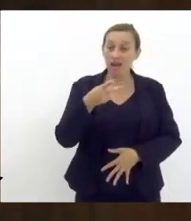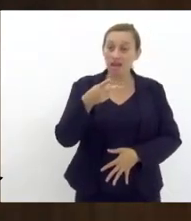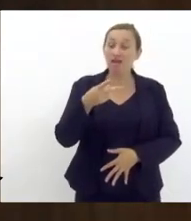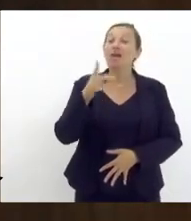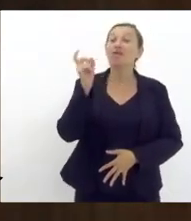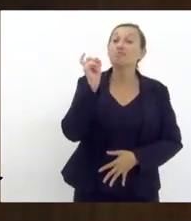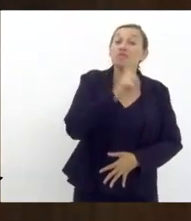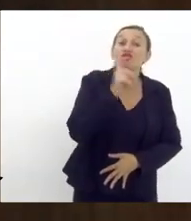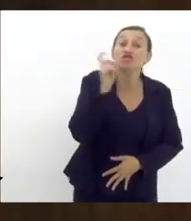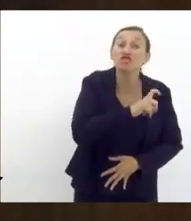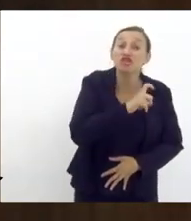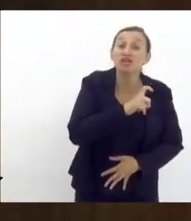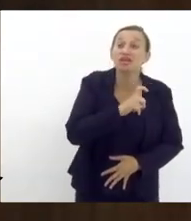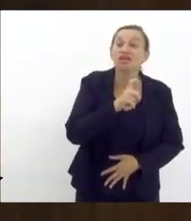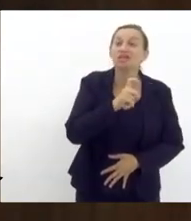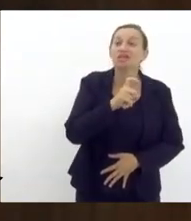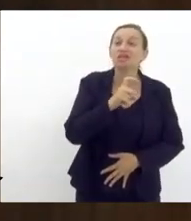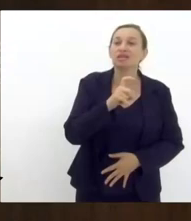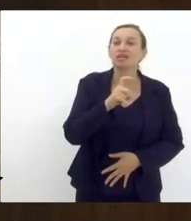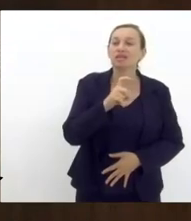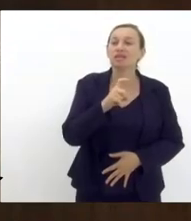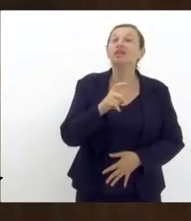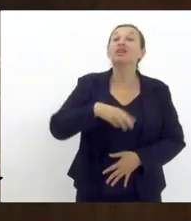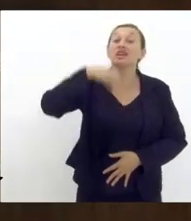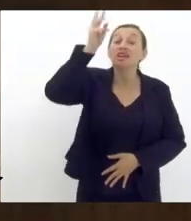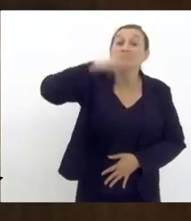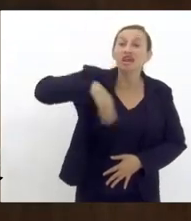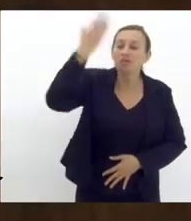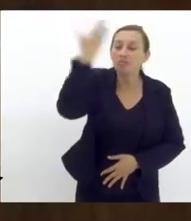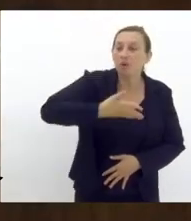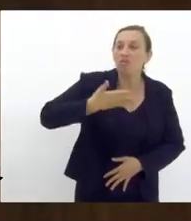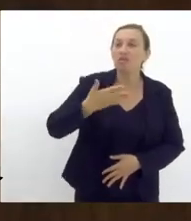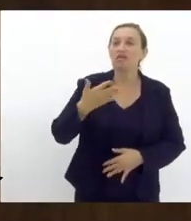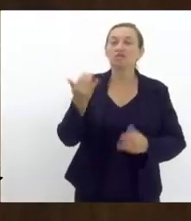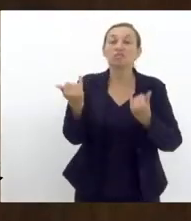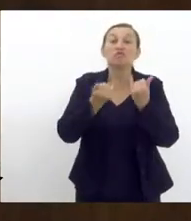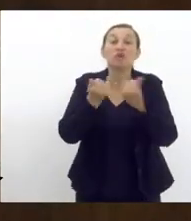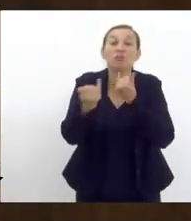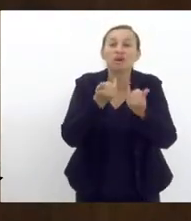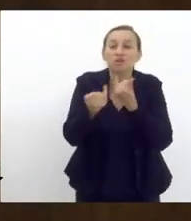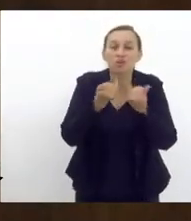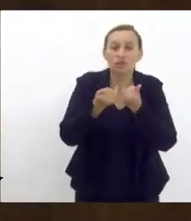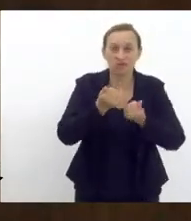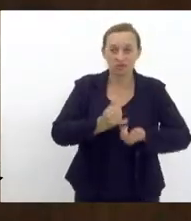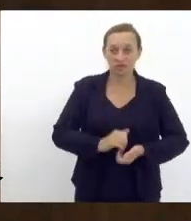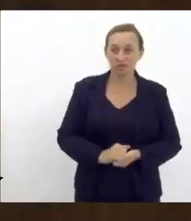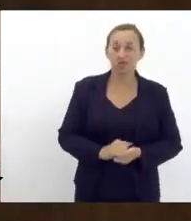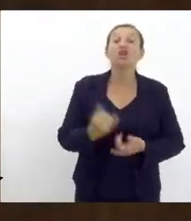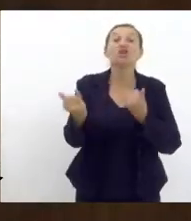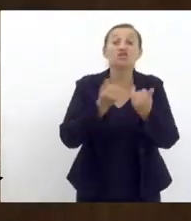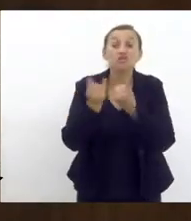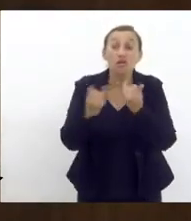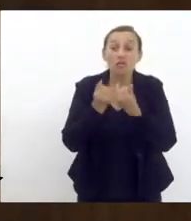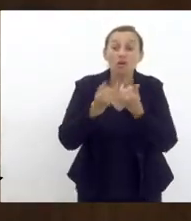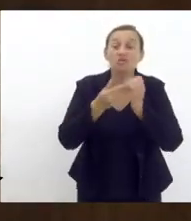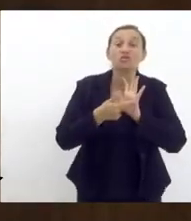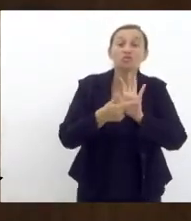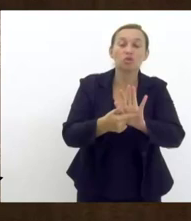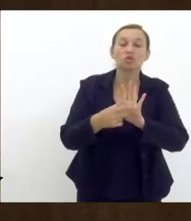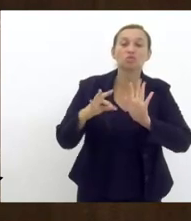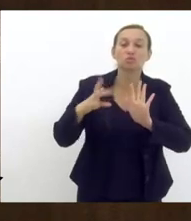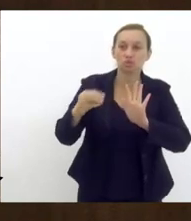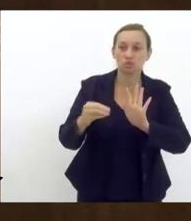mentira e quem prova isso são números números que demonstram